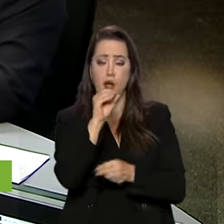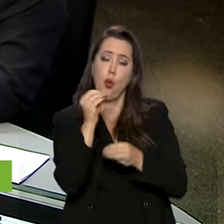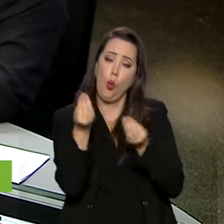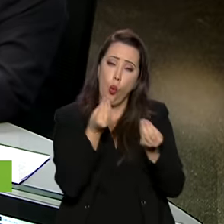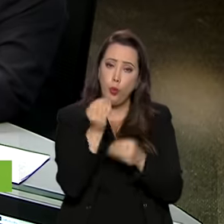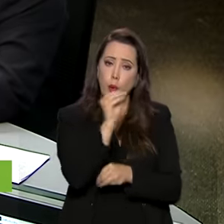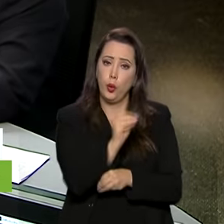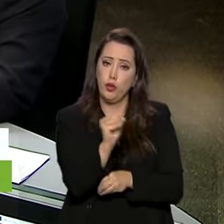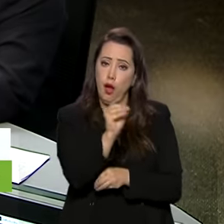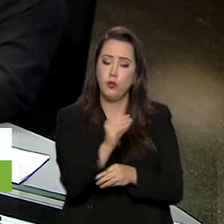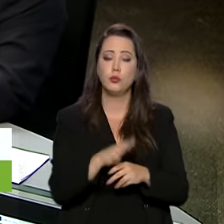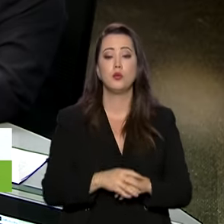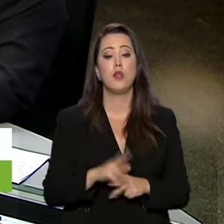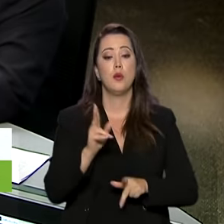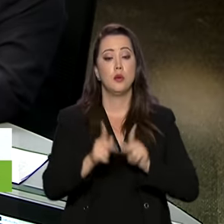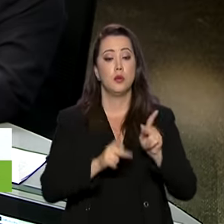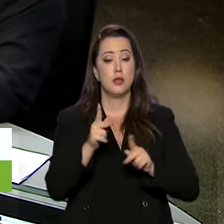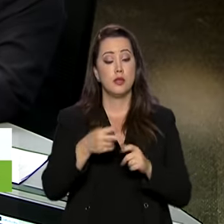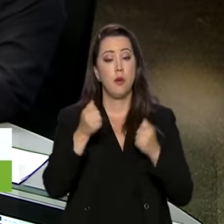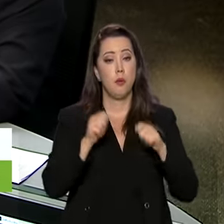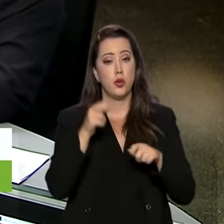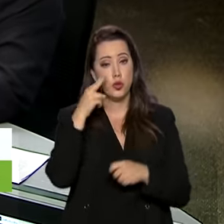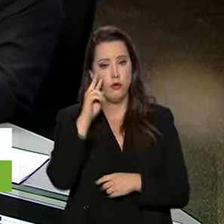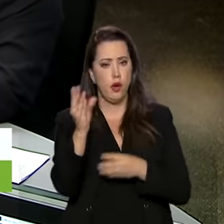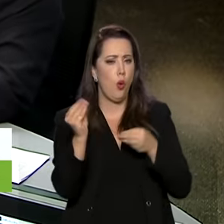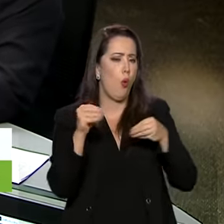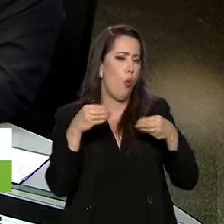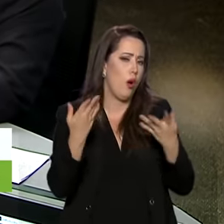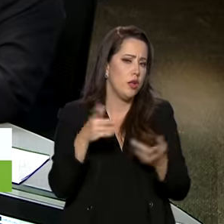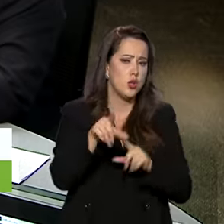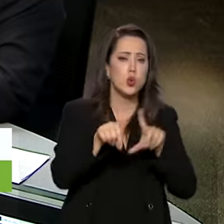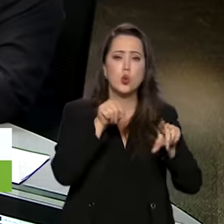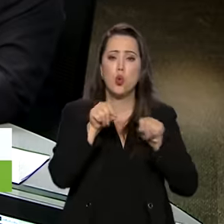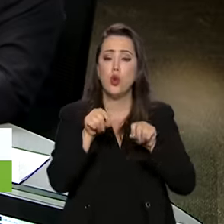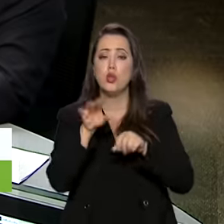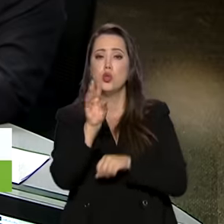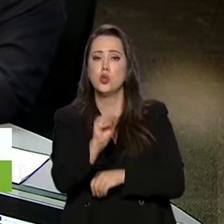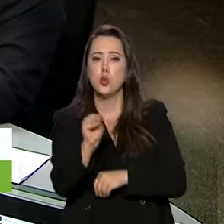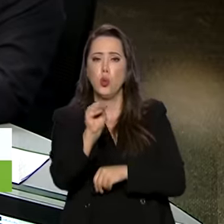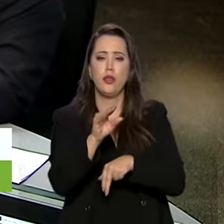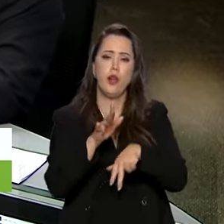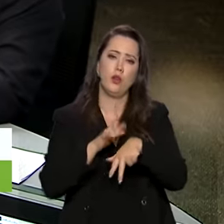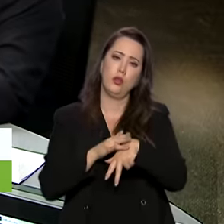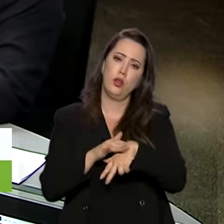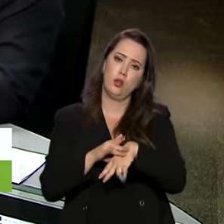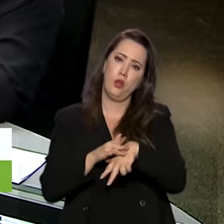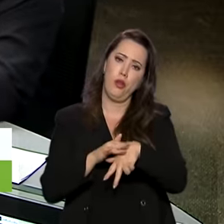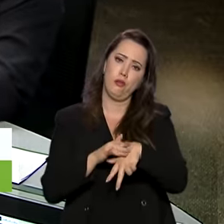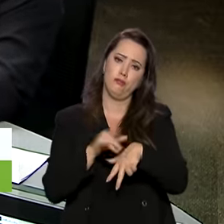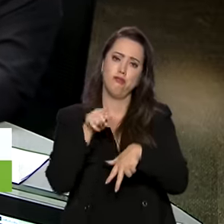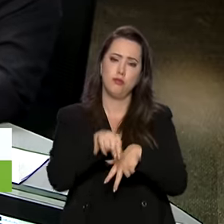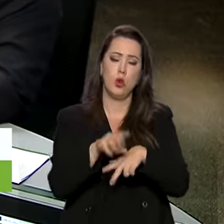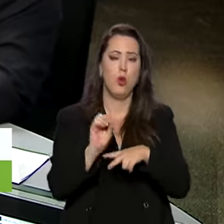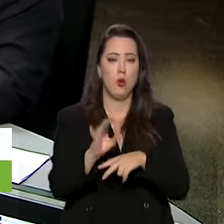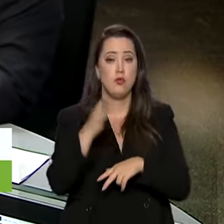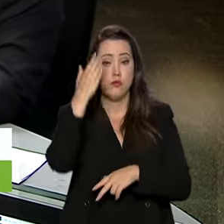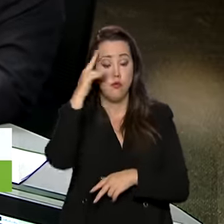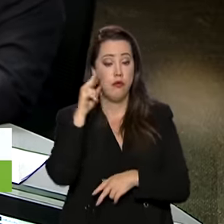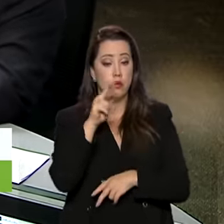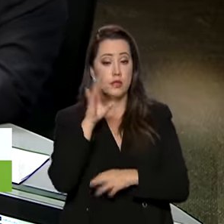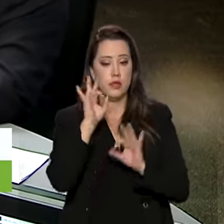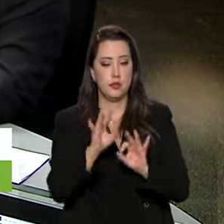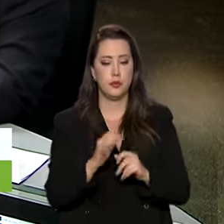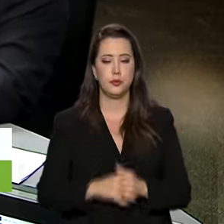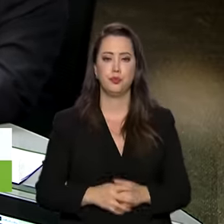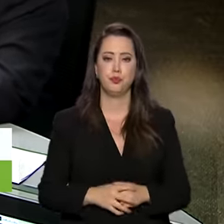pacientes EA população pode verificar no material os tratamentos disponíveis para a doença ou acompanhar se está recebendo os cuidados previstos